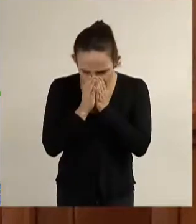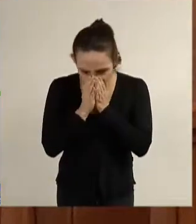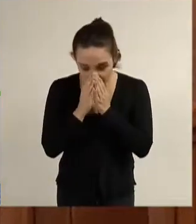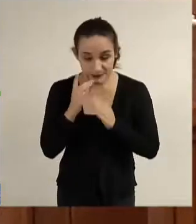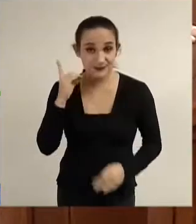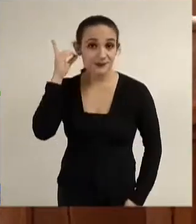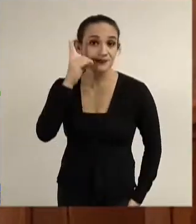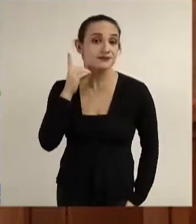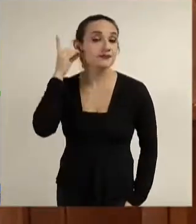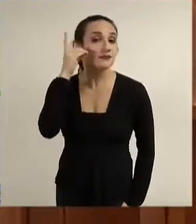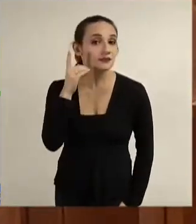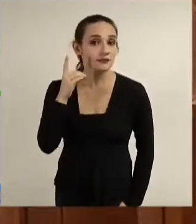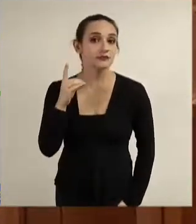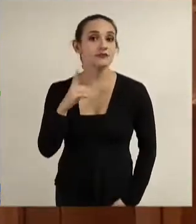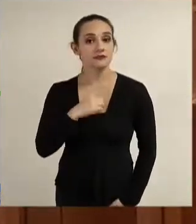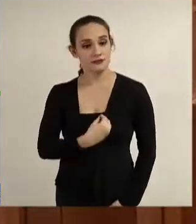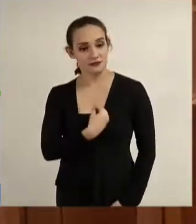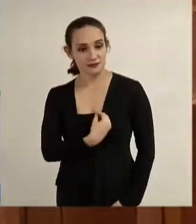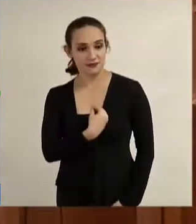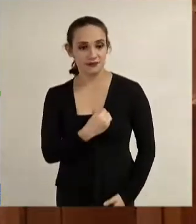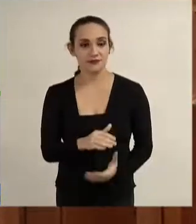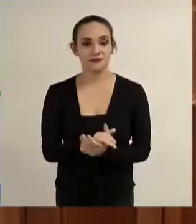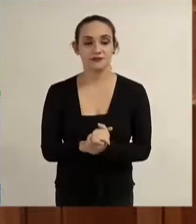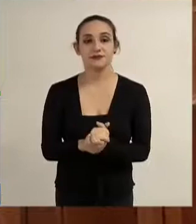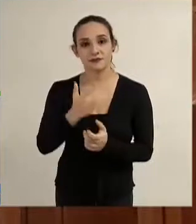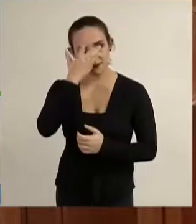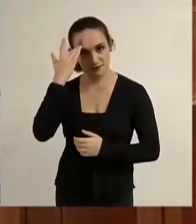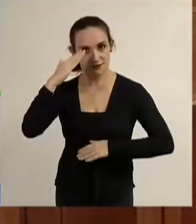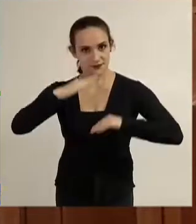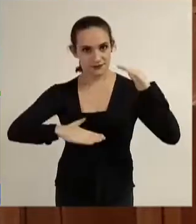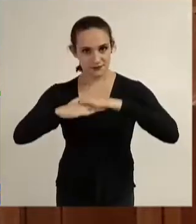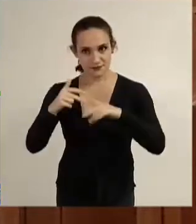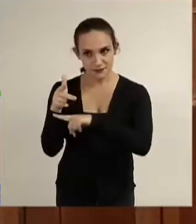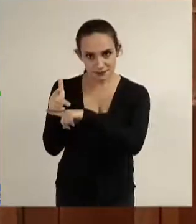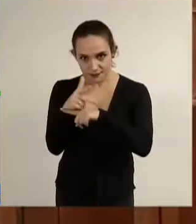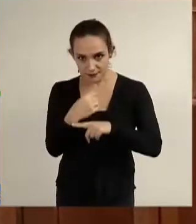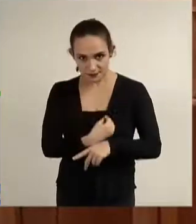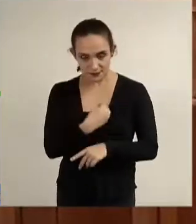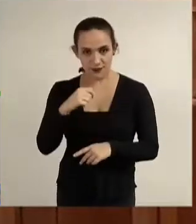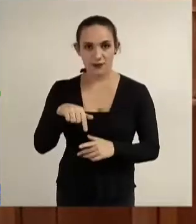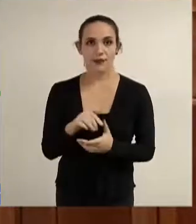que prestigiam esta sessão, a imprensa aqui presente. Senhor presidente, eu fiz questão